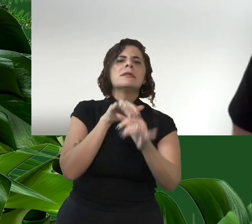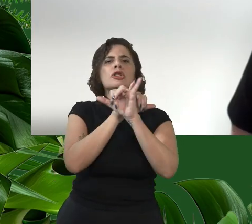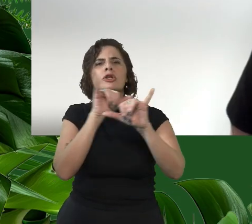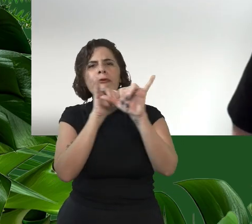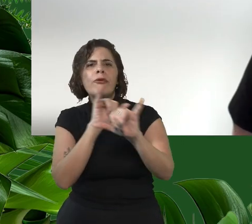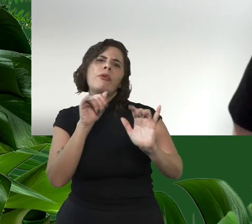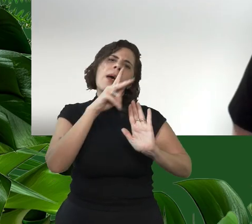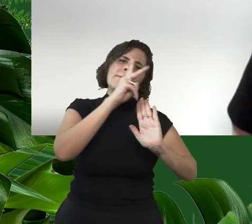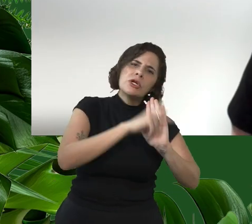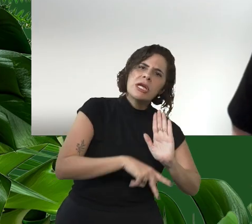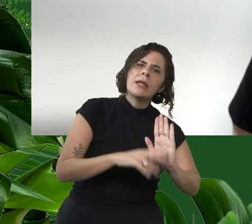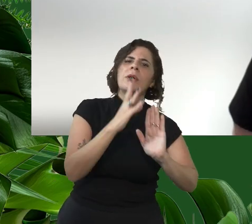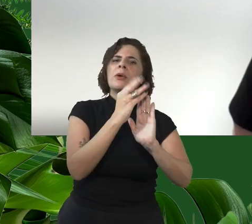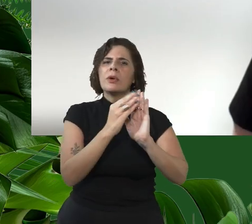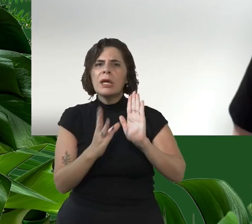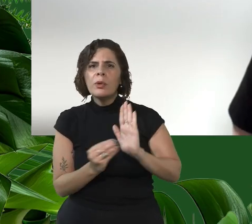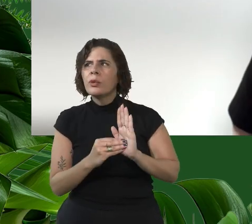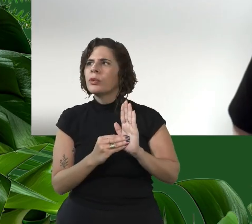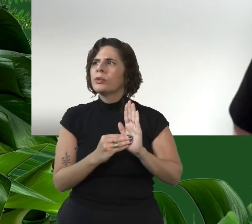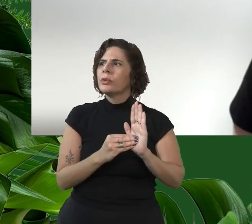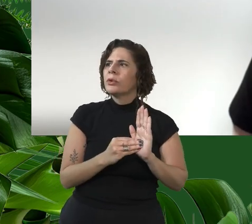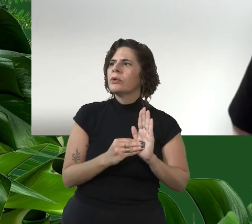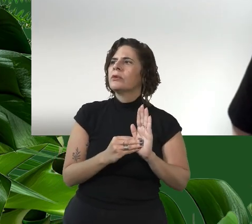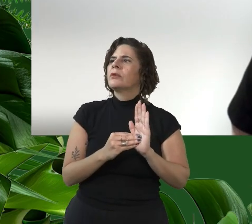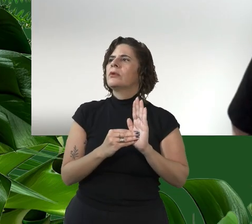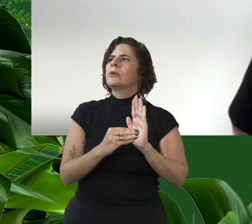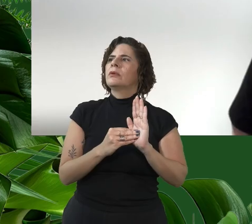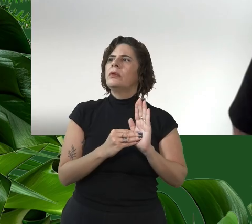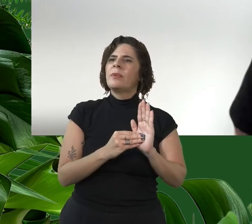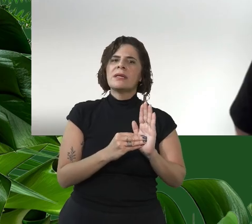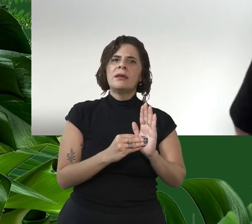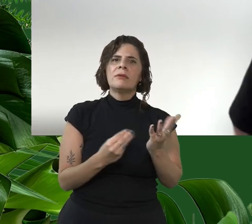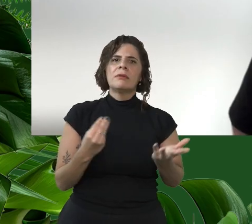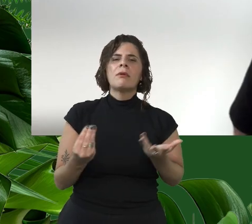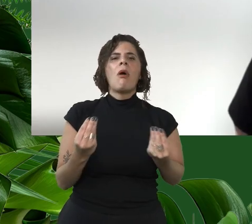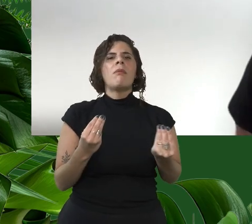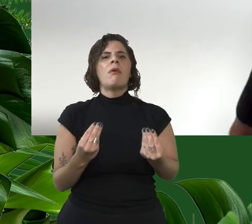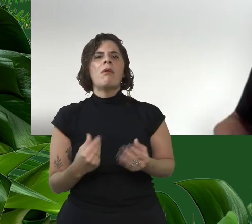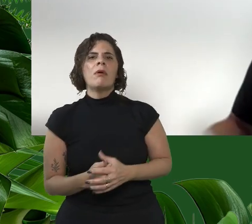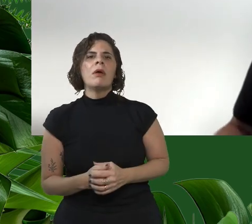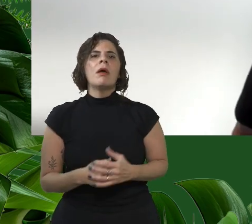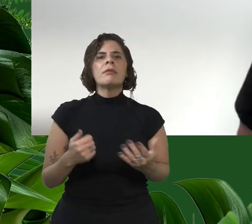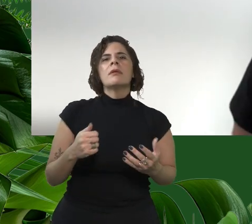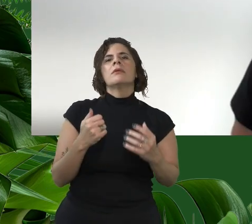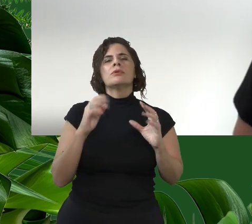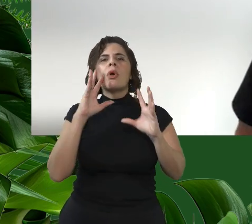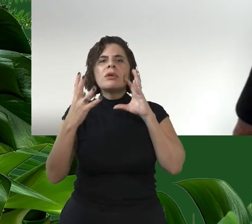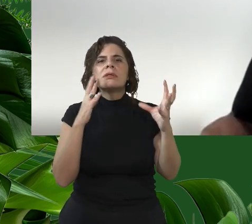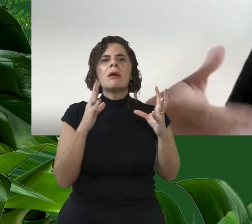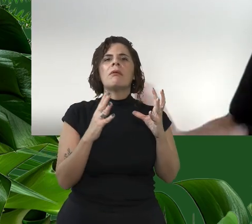no site também da Fundação Grupo Boticário. A gente tem bastante informação sobre mudanças climáticas, soluções baseadas na natureza, que são